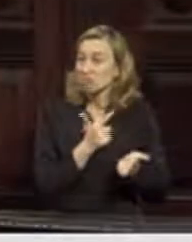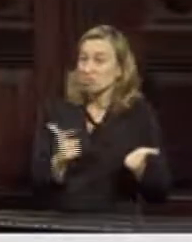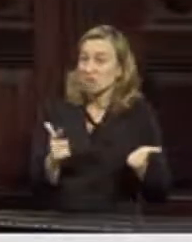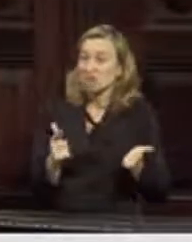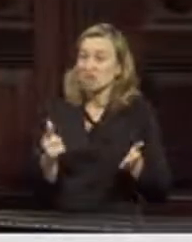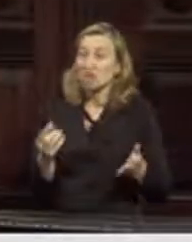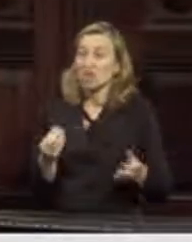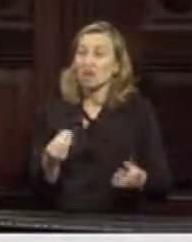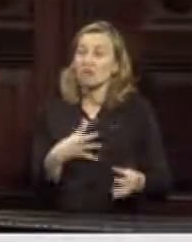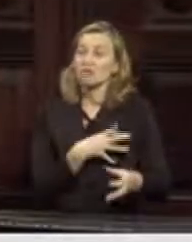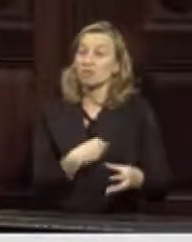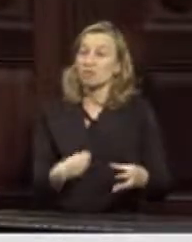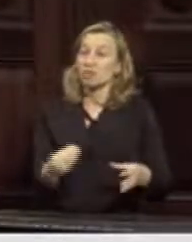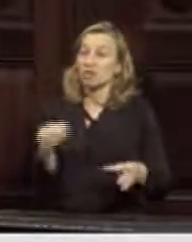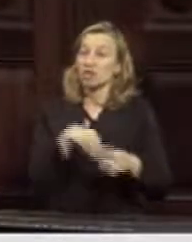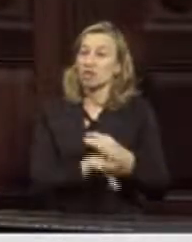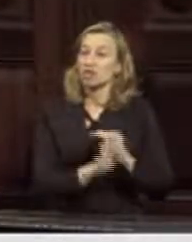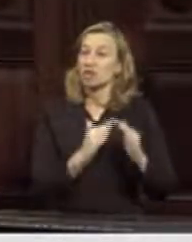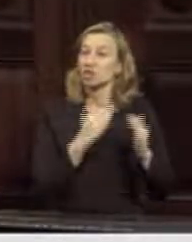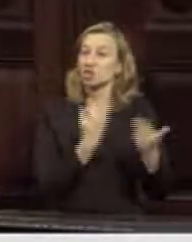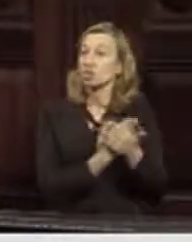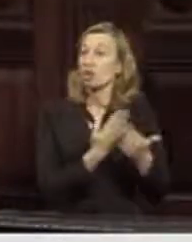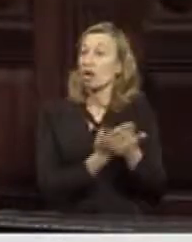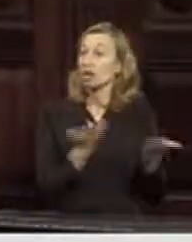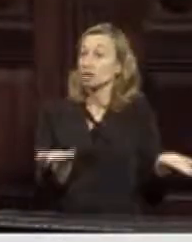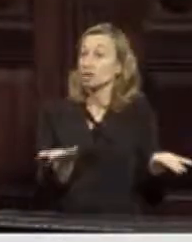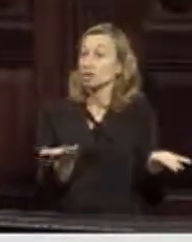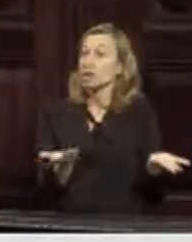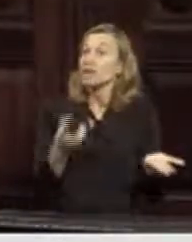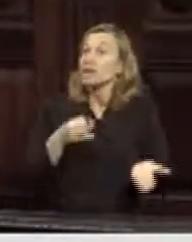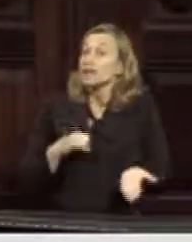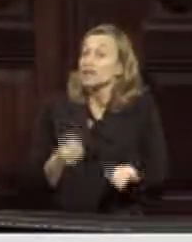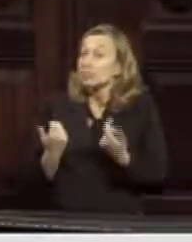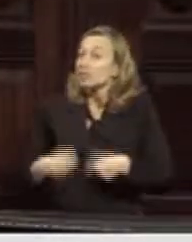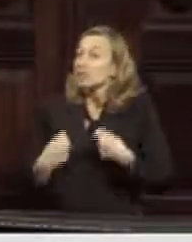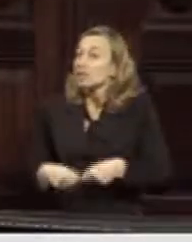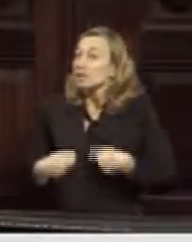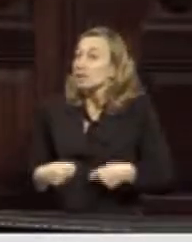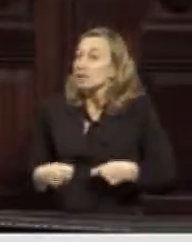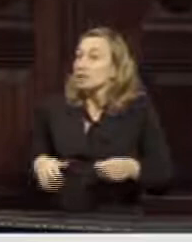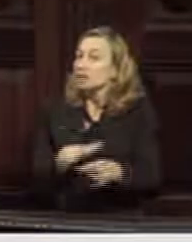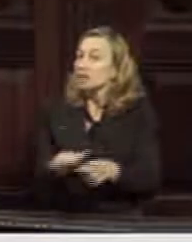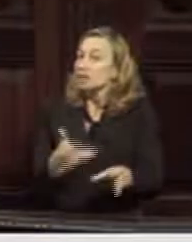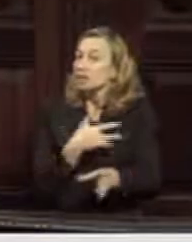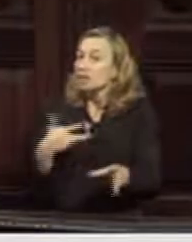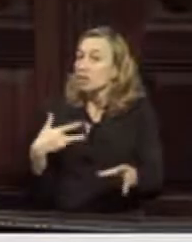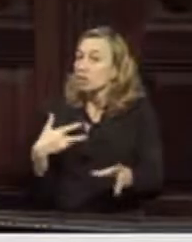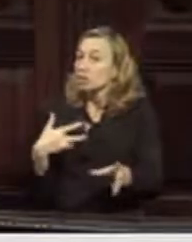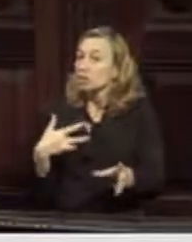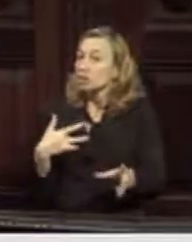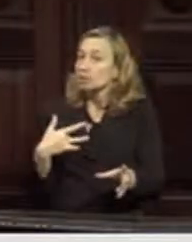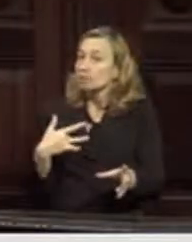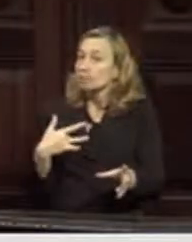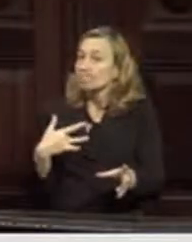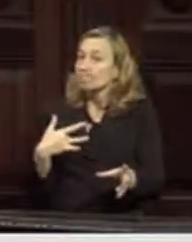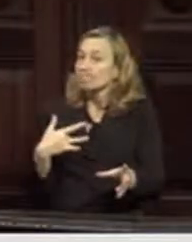escola e, quando necessitam de um atendimento à saúde, a rede é precária.